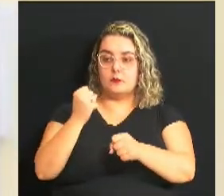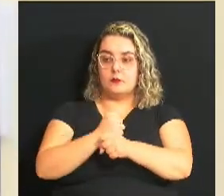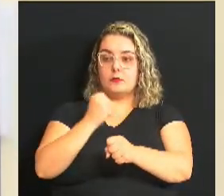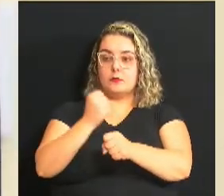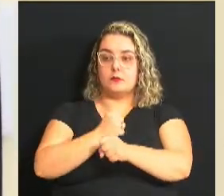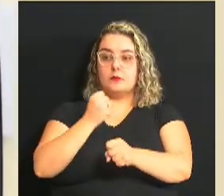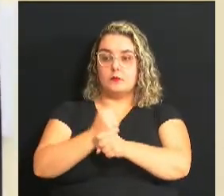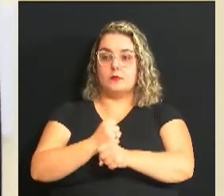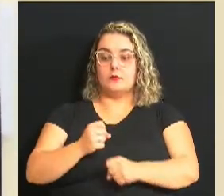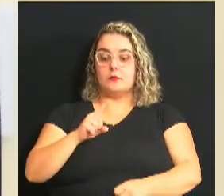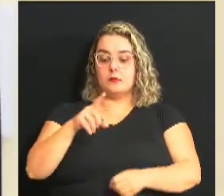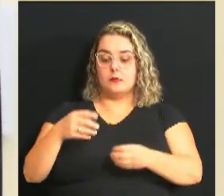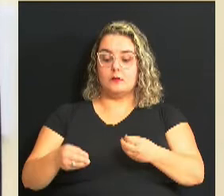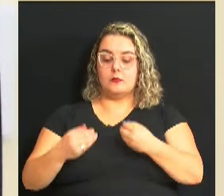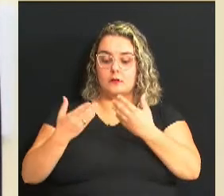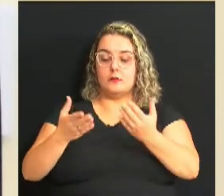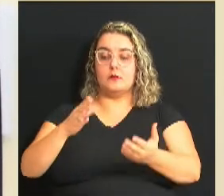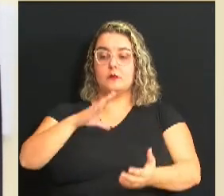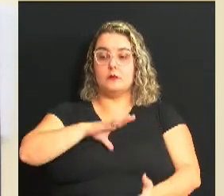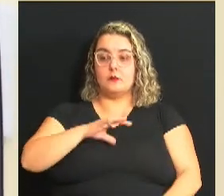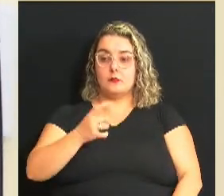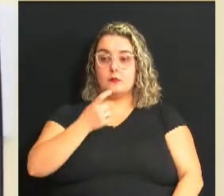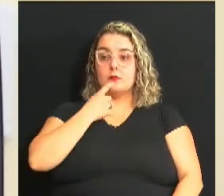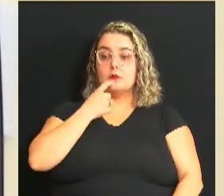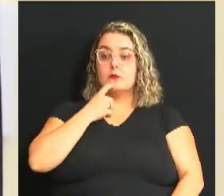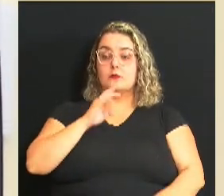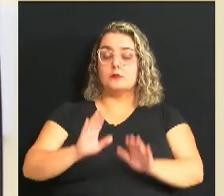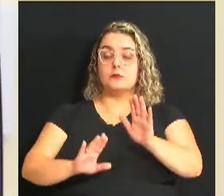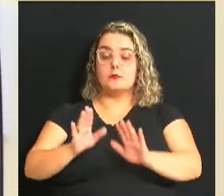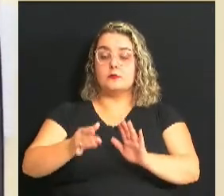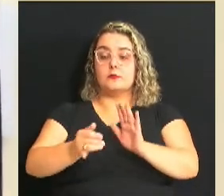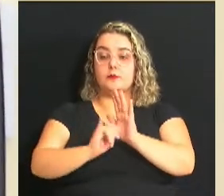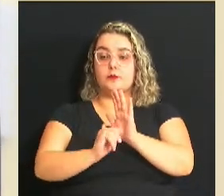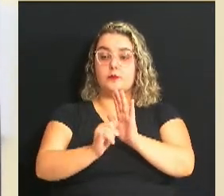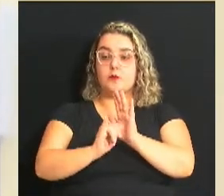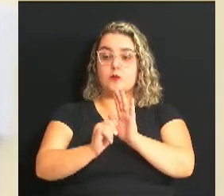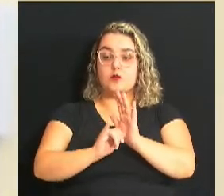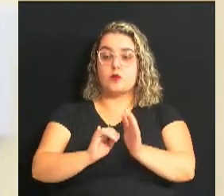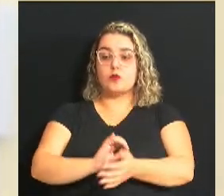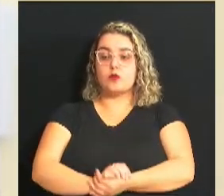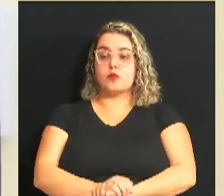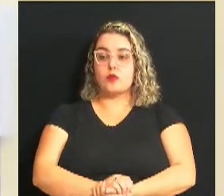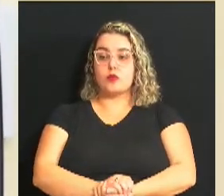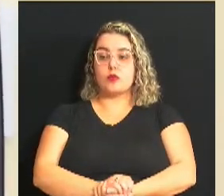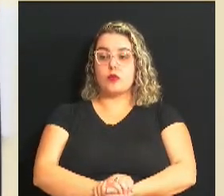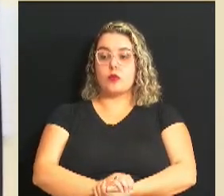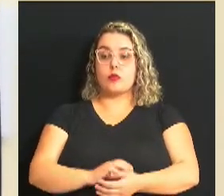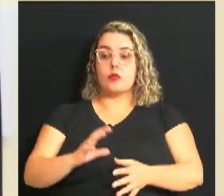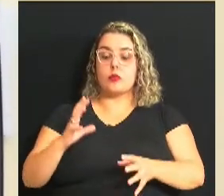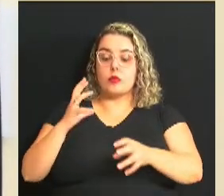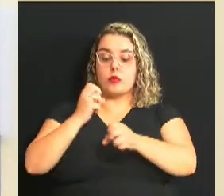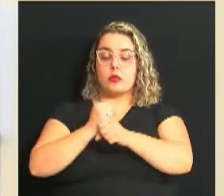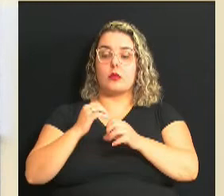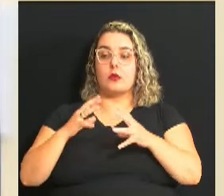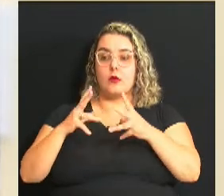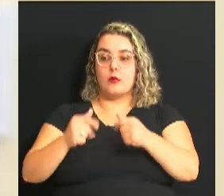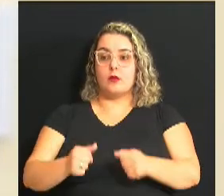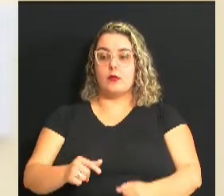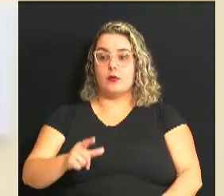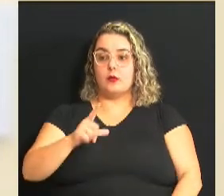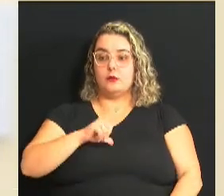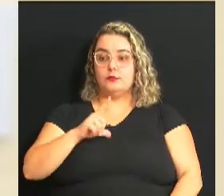foi entregue ao município em licitação, né, com a possibilidade de licitação, o montante total. Então, houve uma